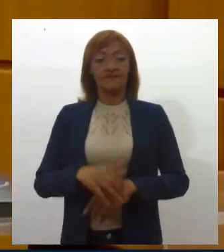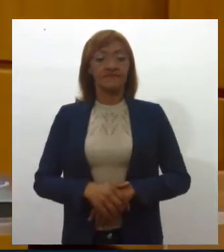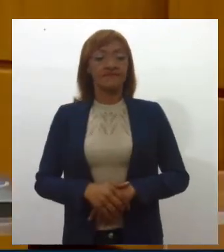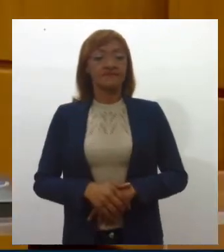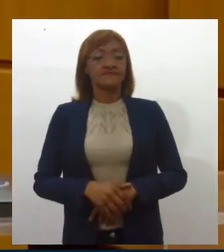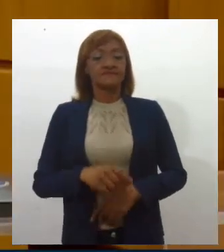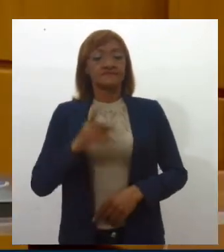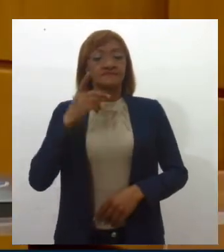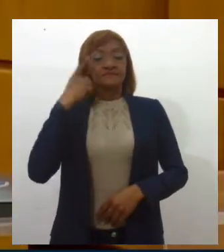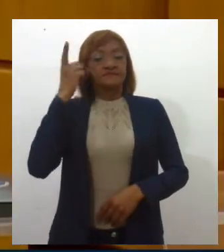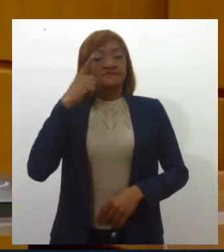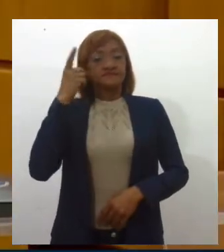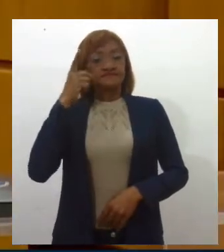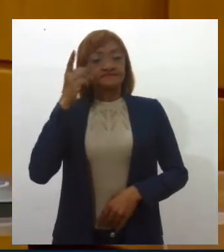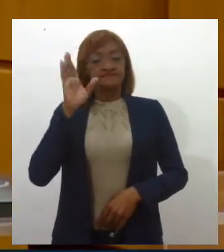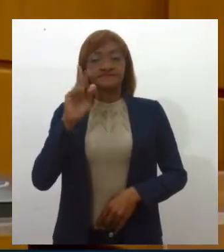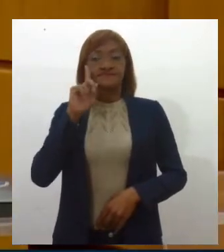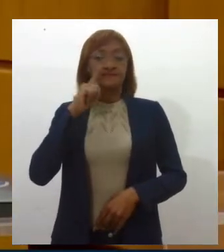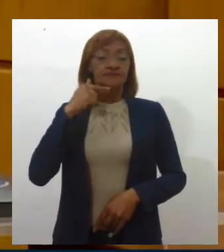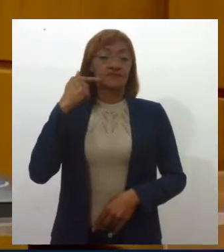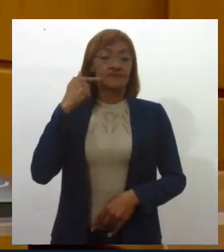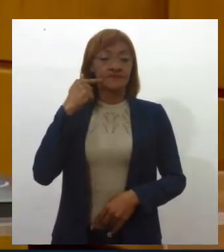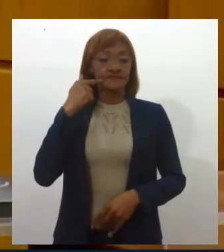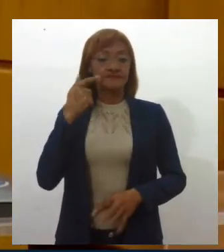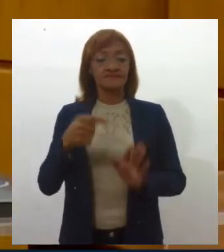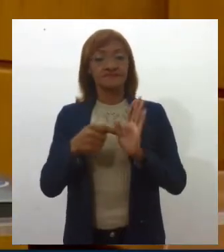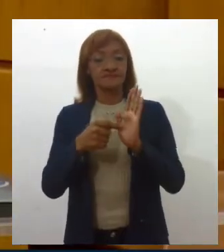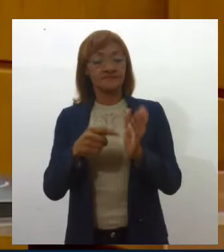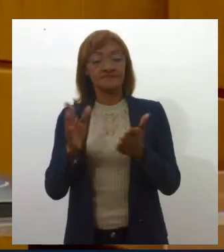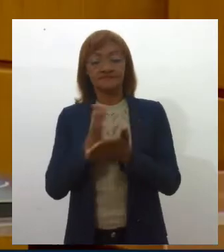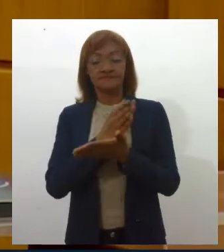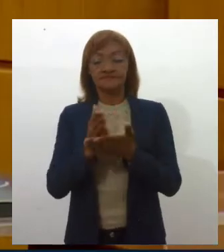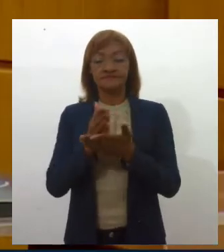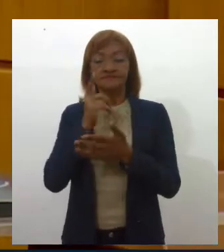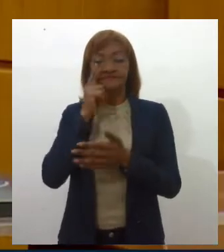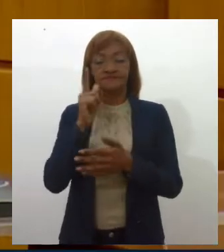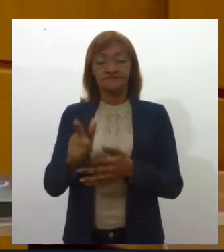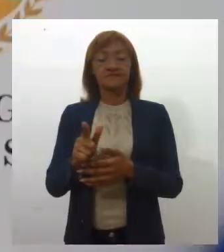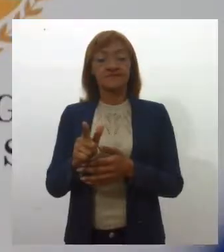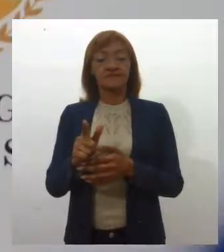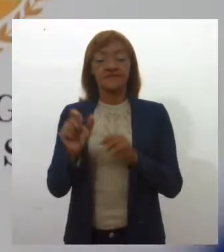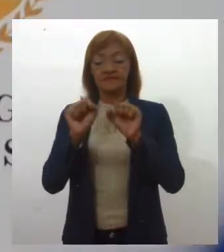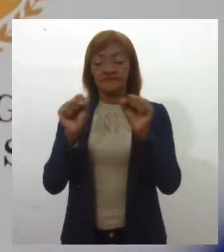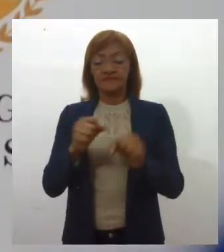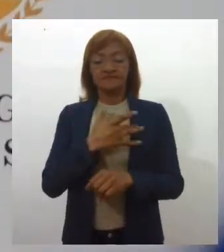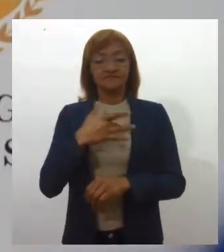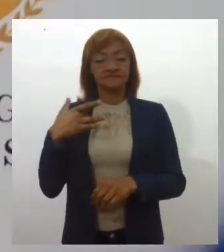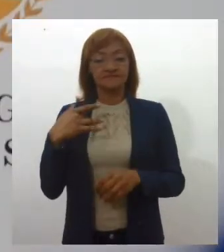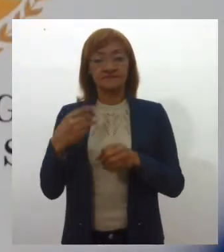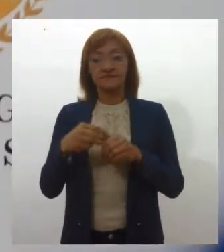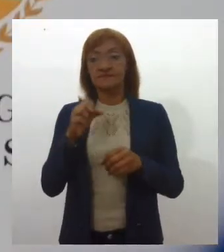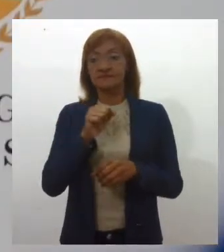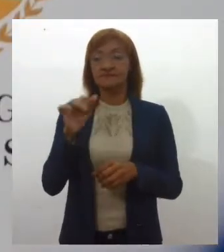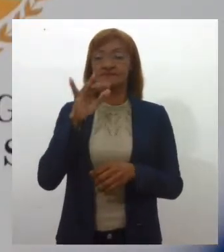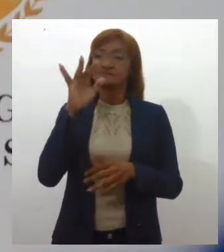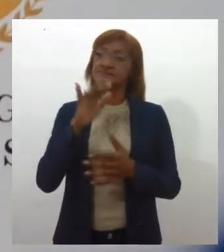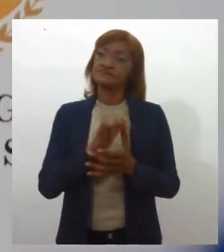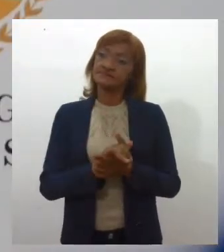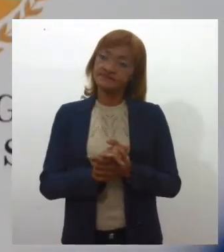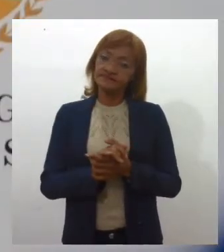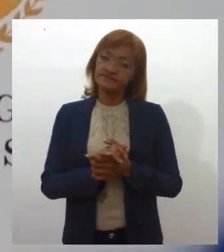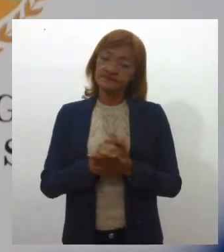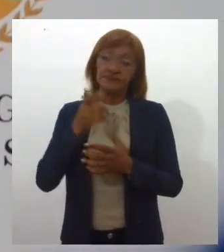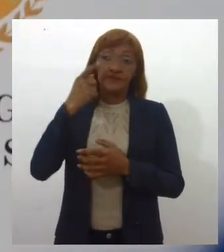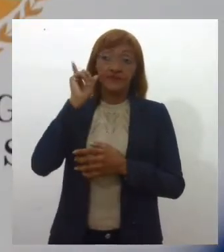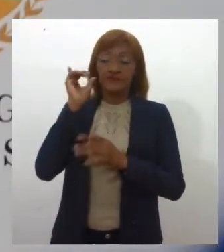deputada Gorete Reis trouxe algumas conquistas na área da saúde para o município de Lagarto. Em contato com o ministro da Saúde no dia de